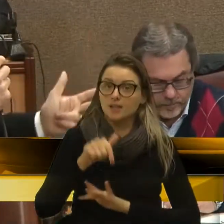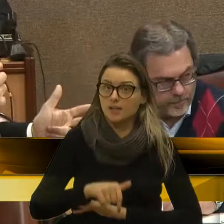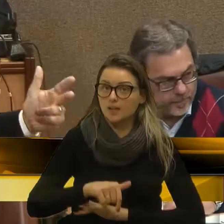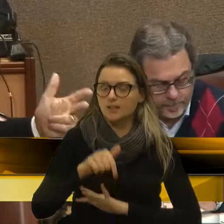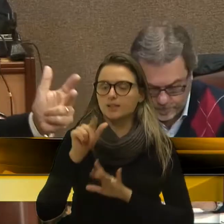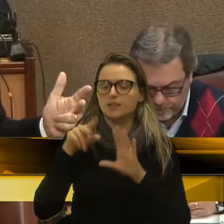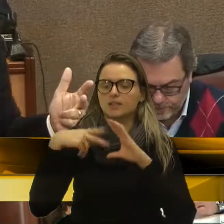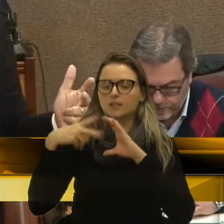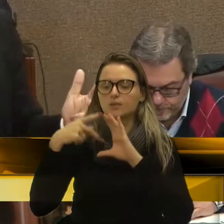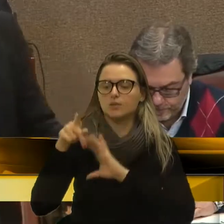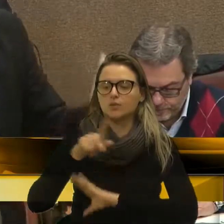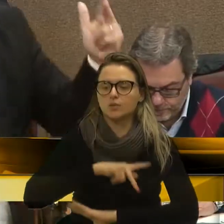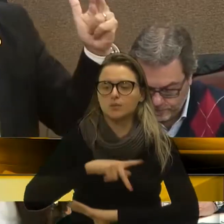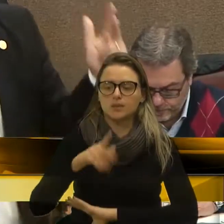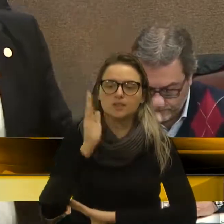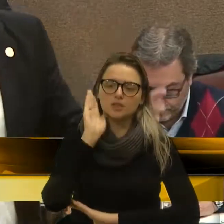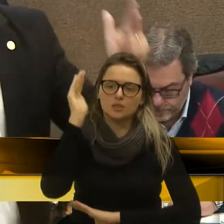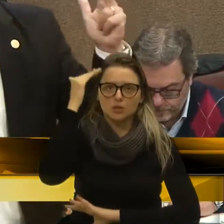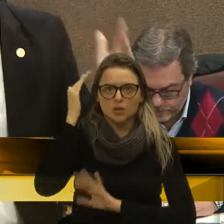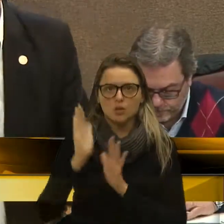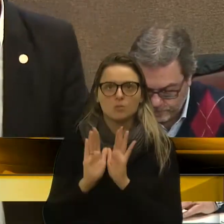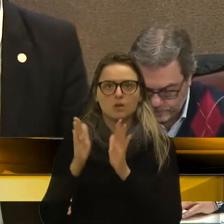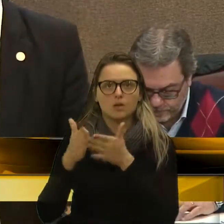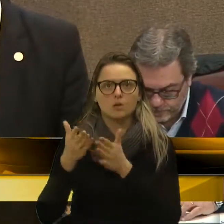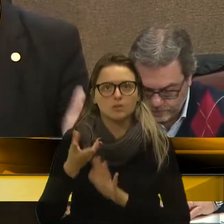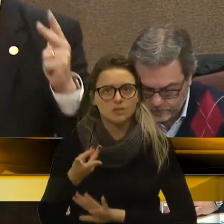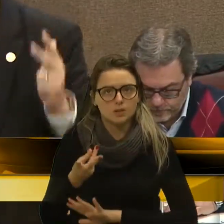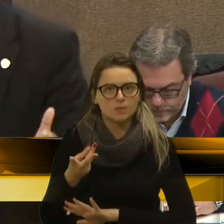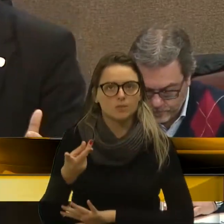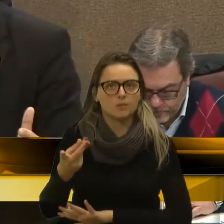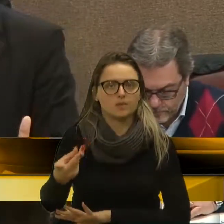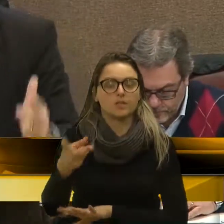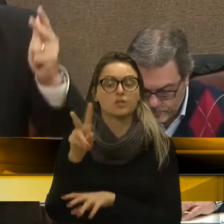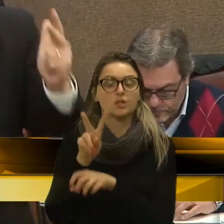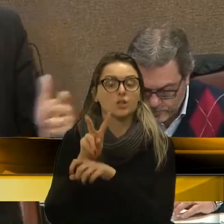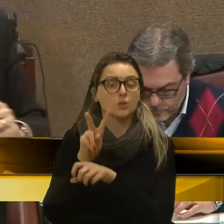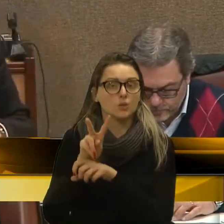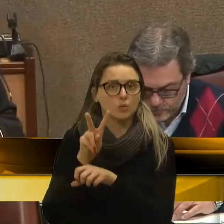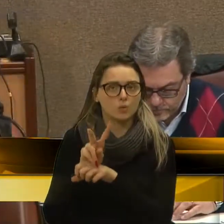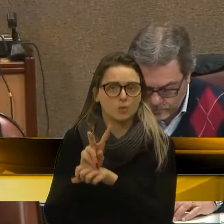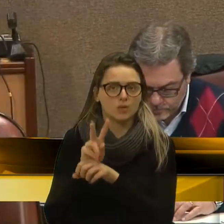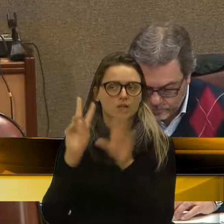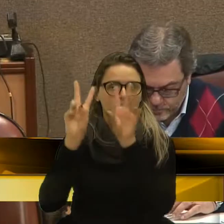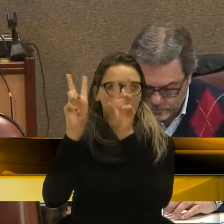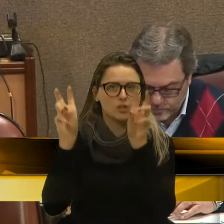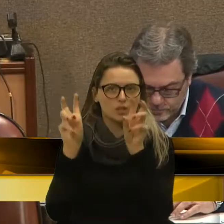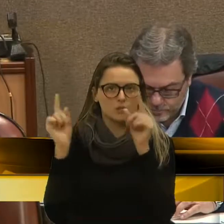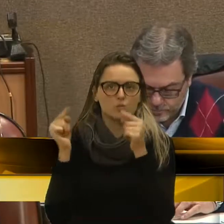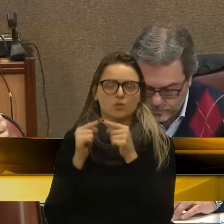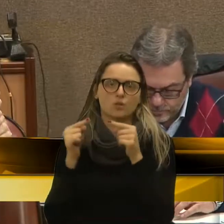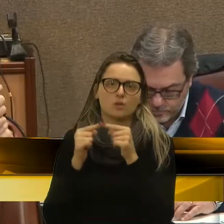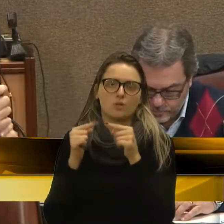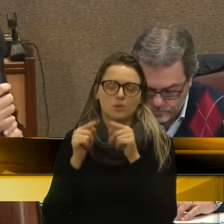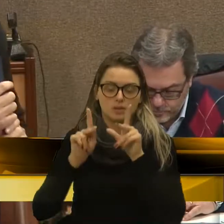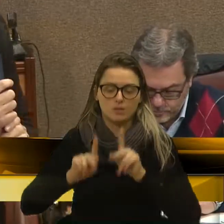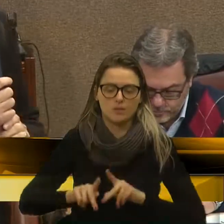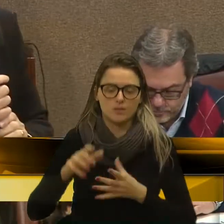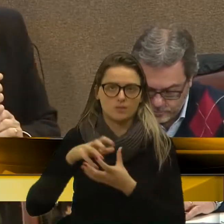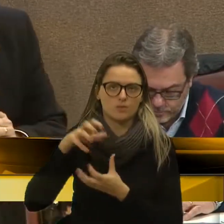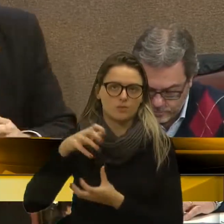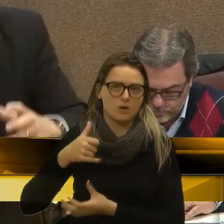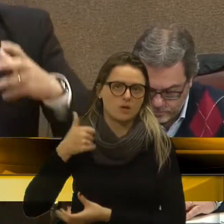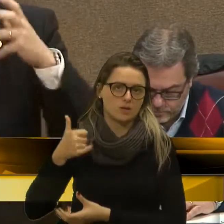e vossa excelência o presidente, uma comissão permanente que cuida dos assuntos relativos à pessoa idosa.